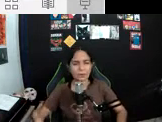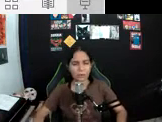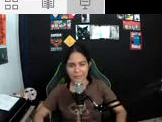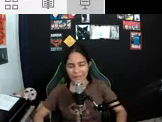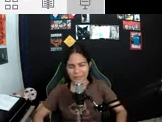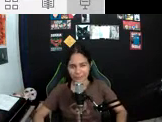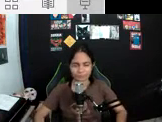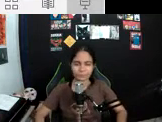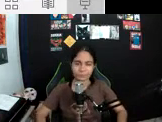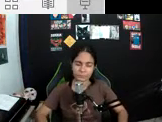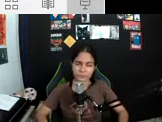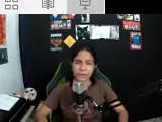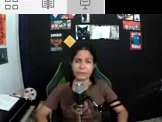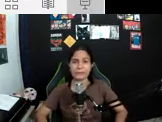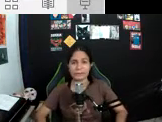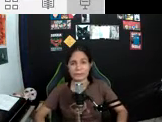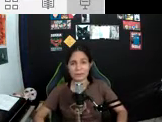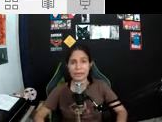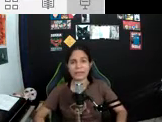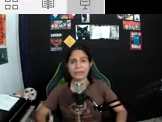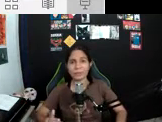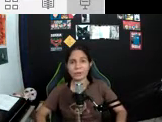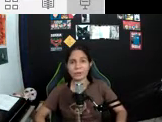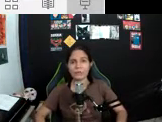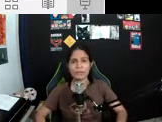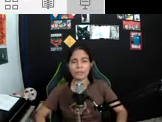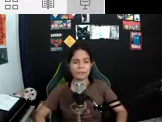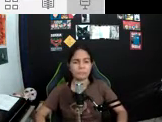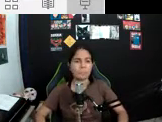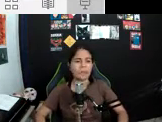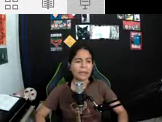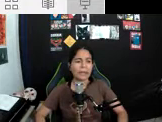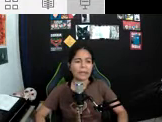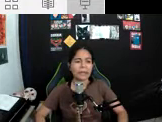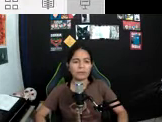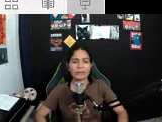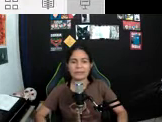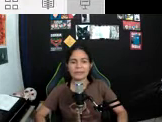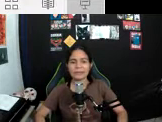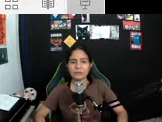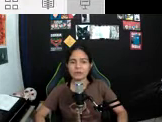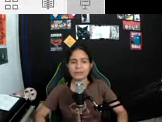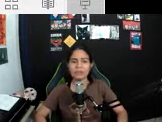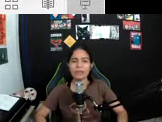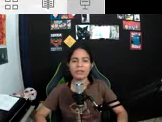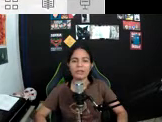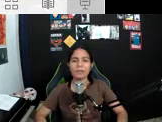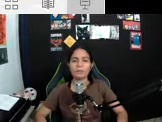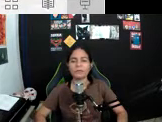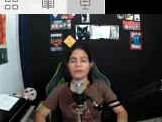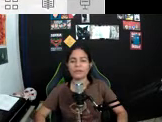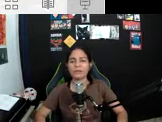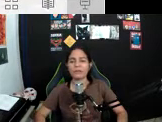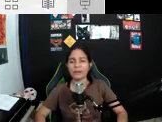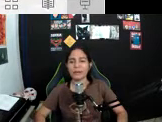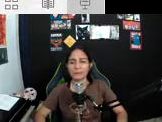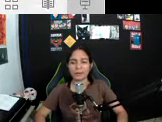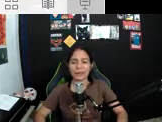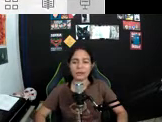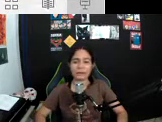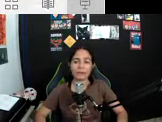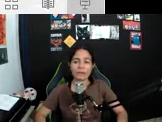você faz e acontece. Então, isso é sensacionalismo. Cuidado. Utilização de mídia pelo profissional